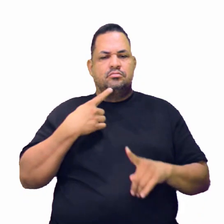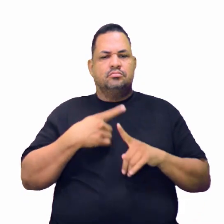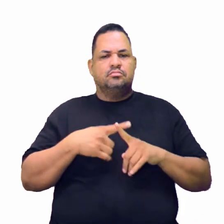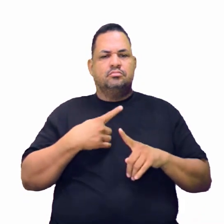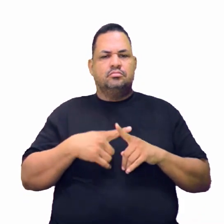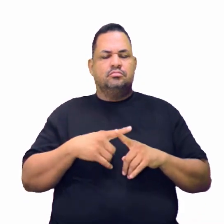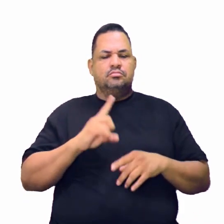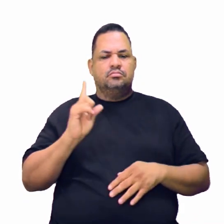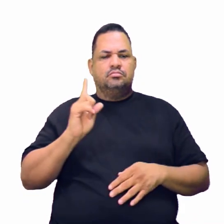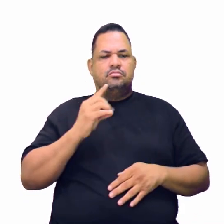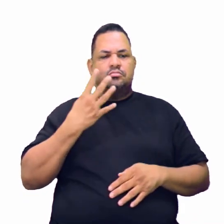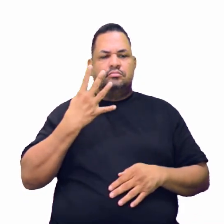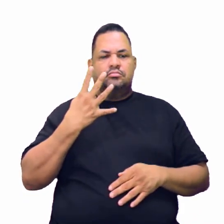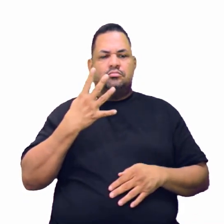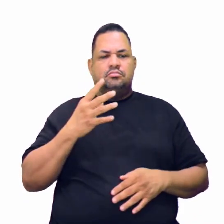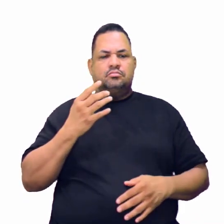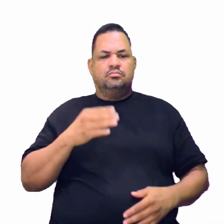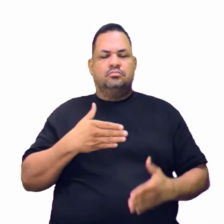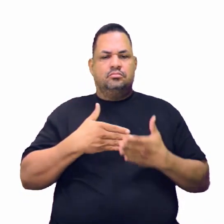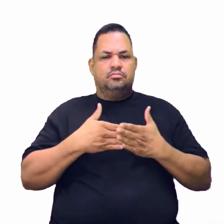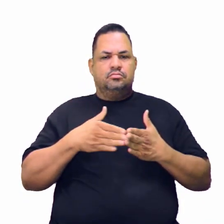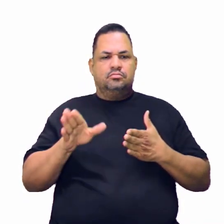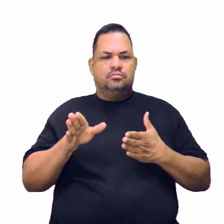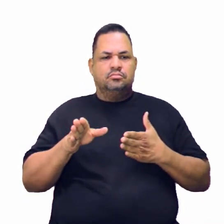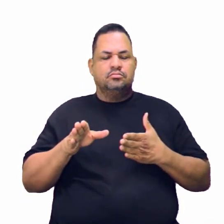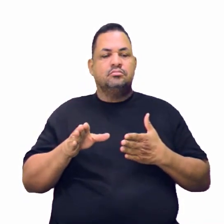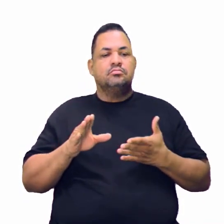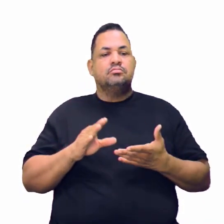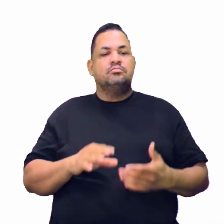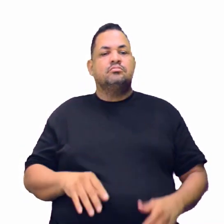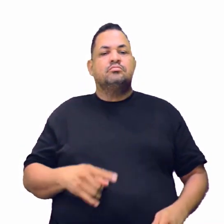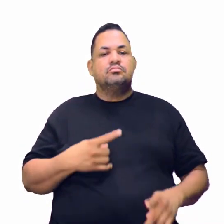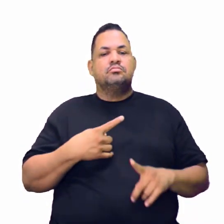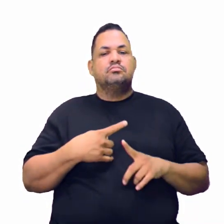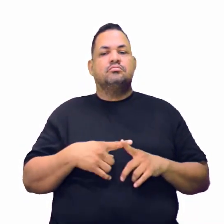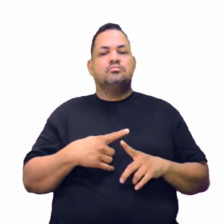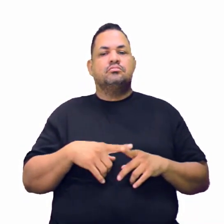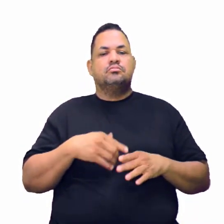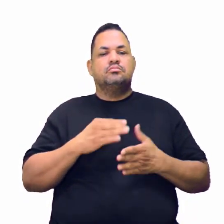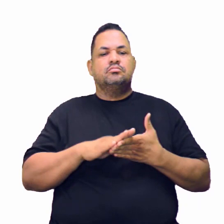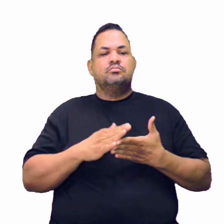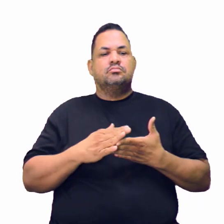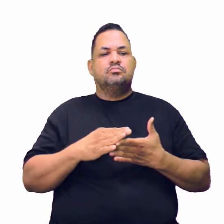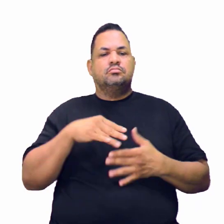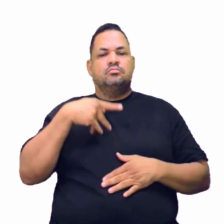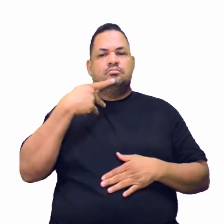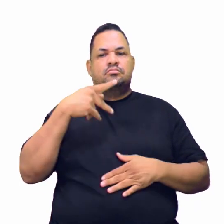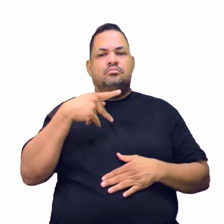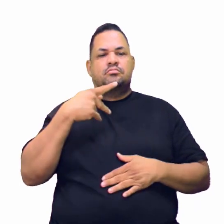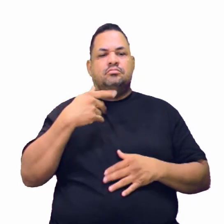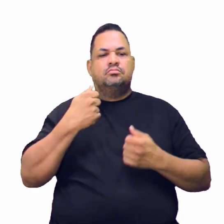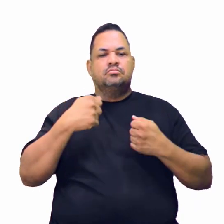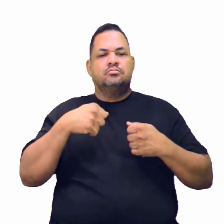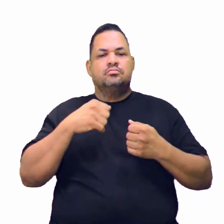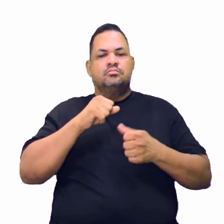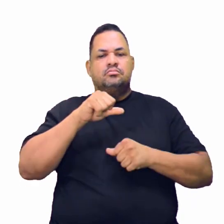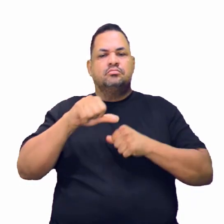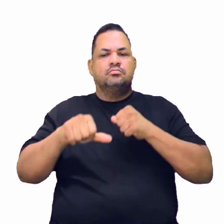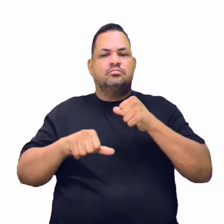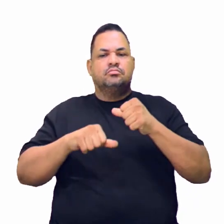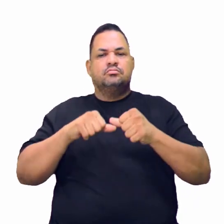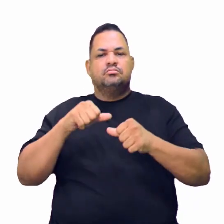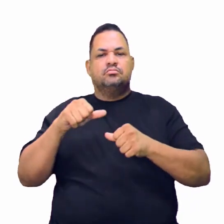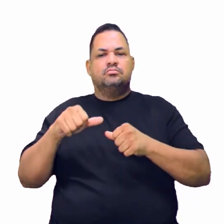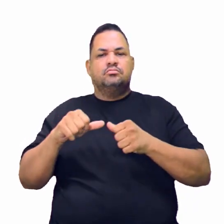que não é a 4? Preste atenção. Por que não é a 4? Porque fala lá do prescritivo, ó. Podendo ser alterado